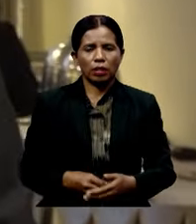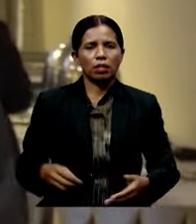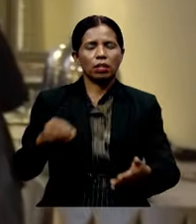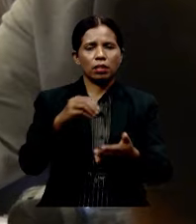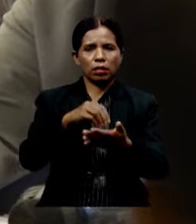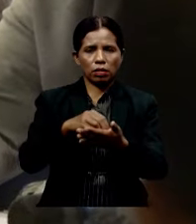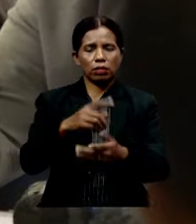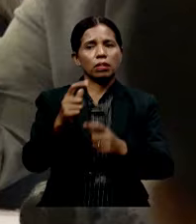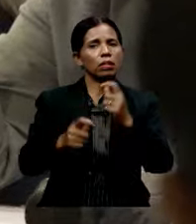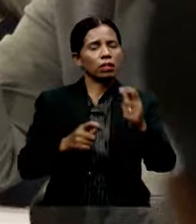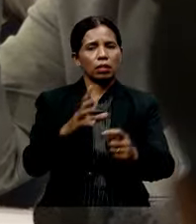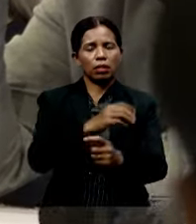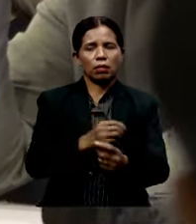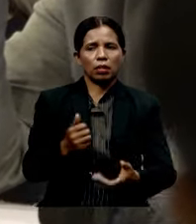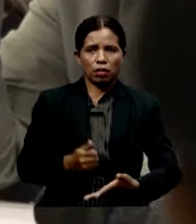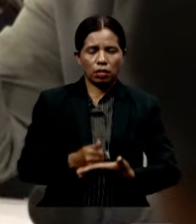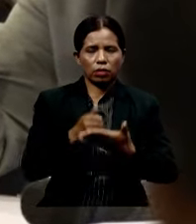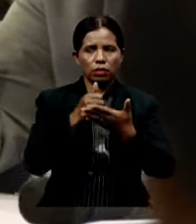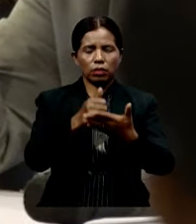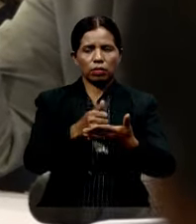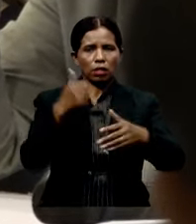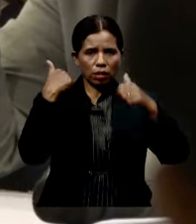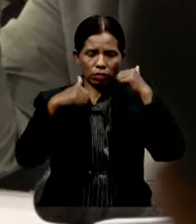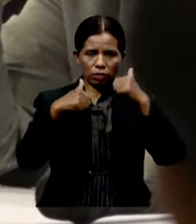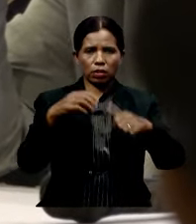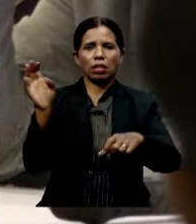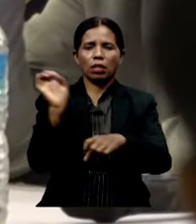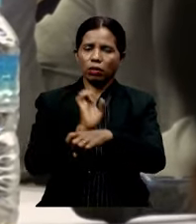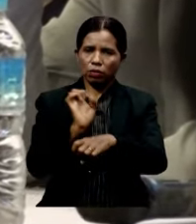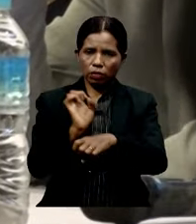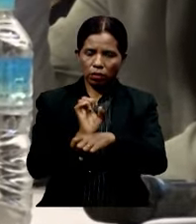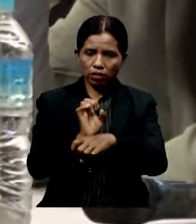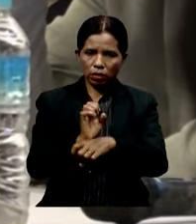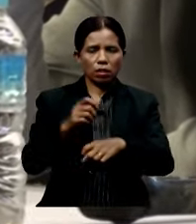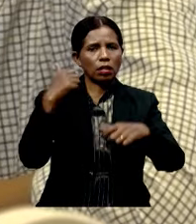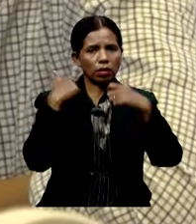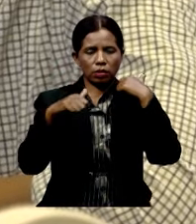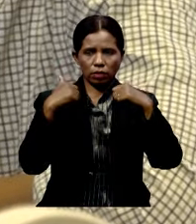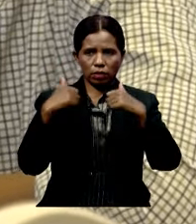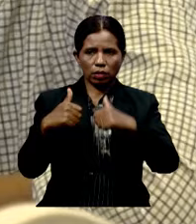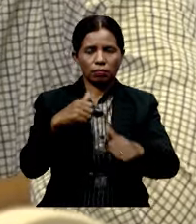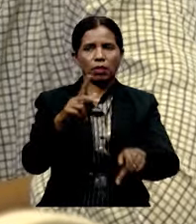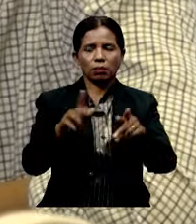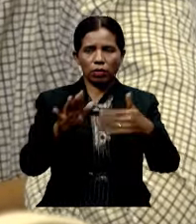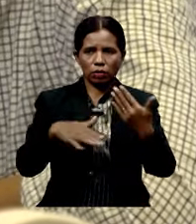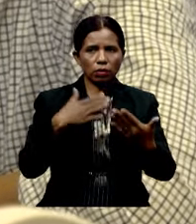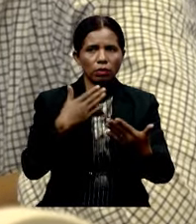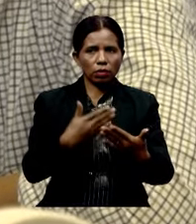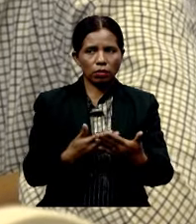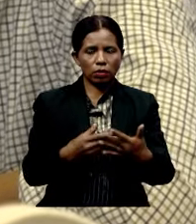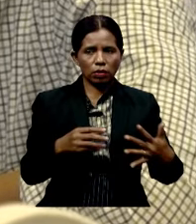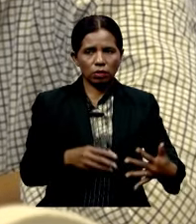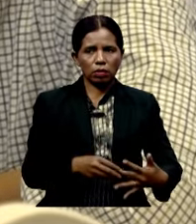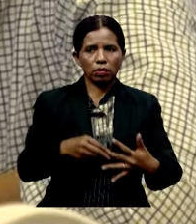digitalizatia para bele facilita atividades econômicas atividades a população nian liu